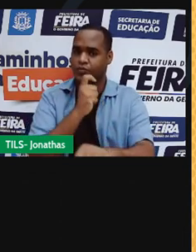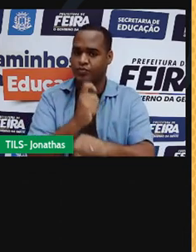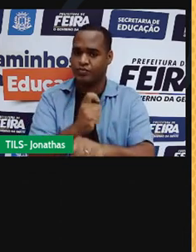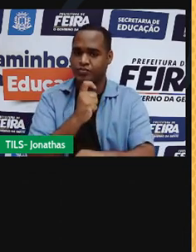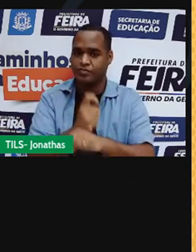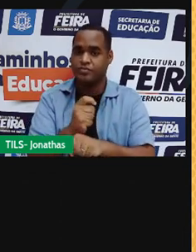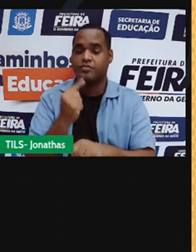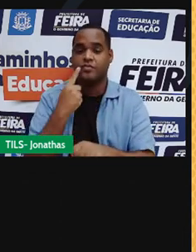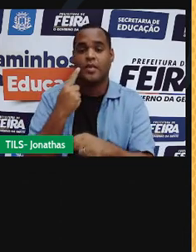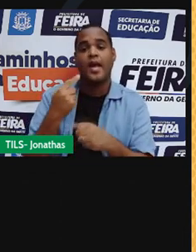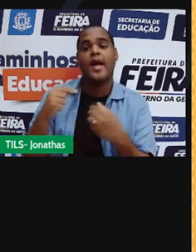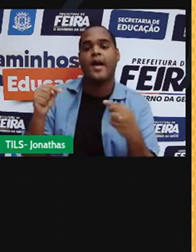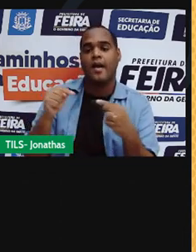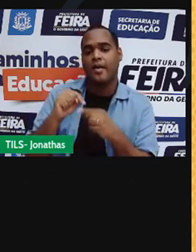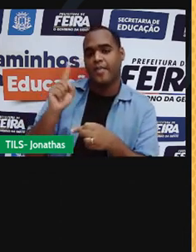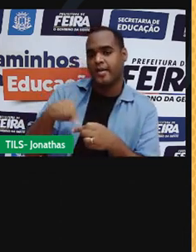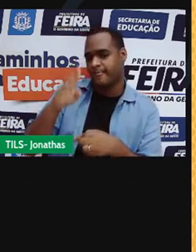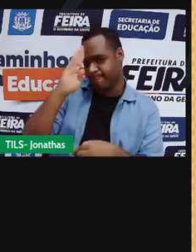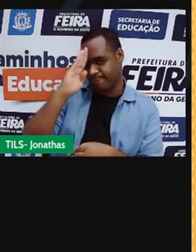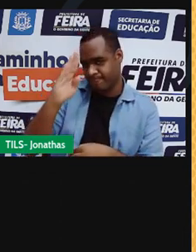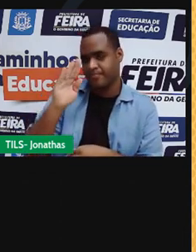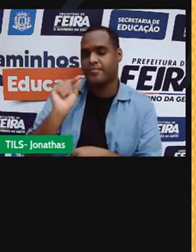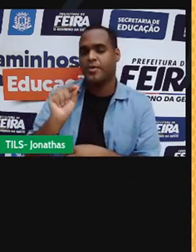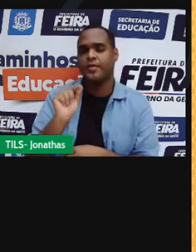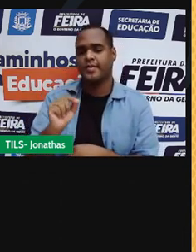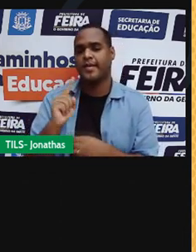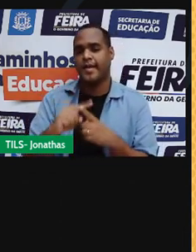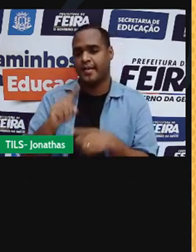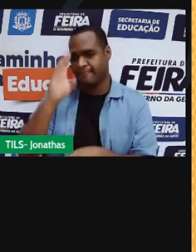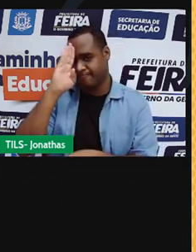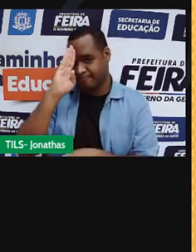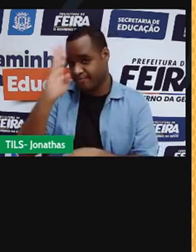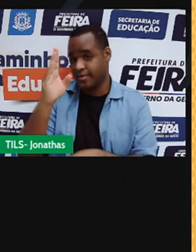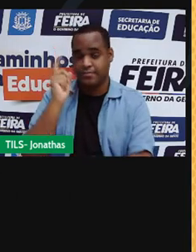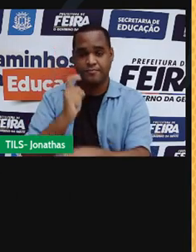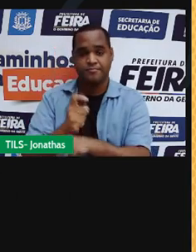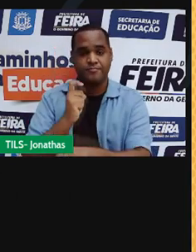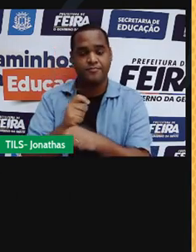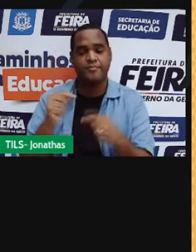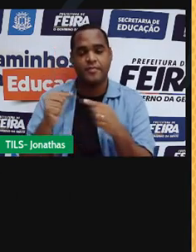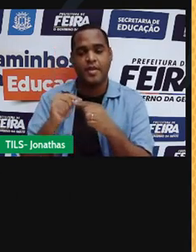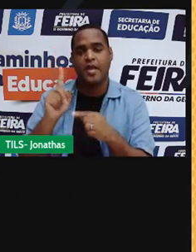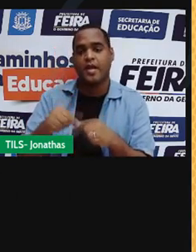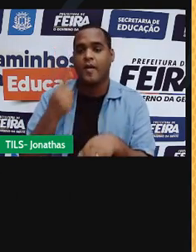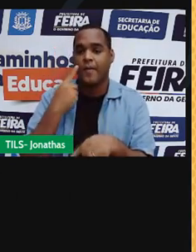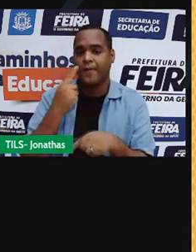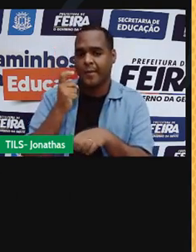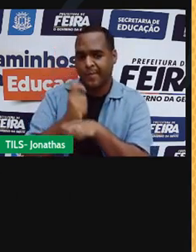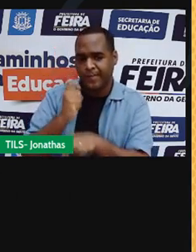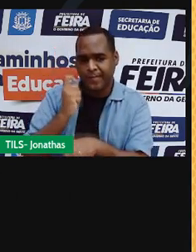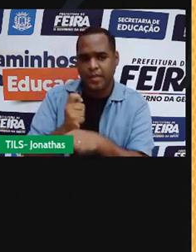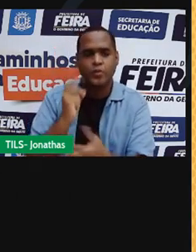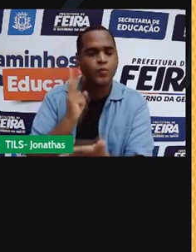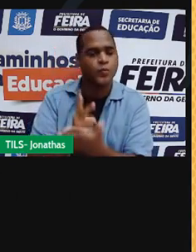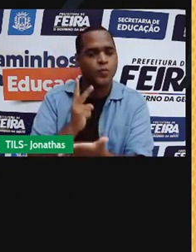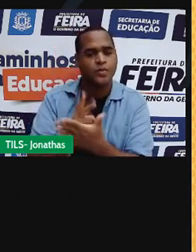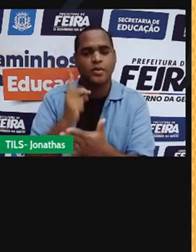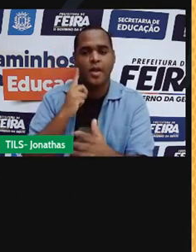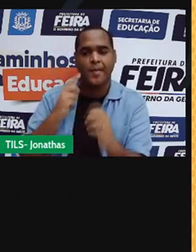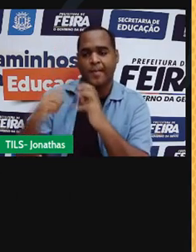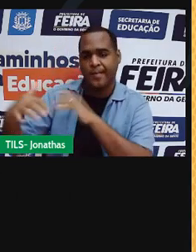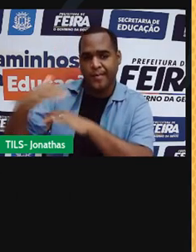A característica principal da matéria em estado sólido é que ela tem forma e volume constantes. As partículas